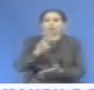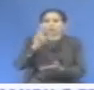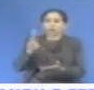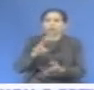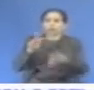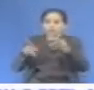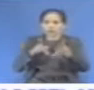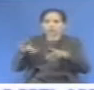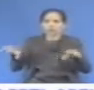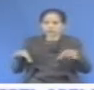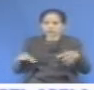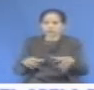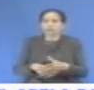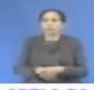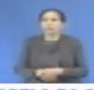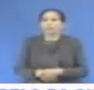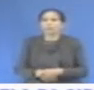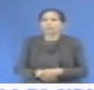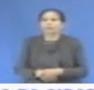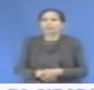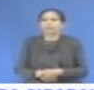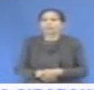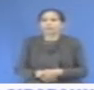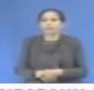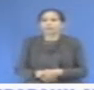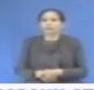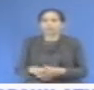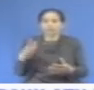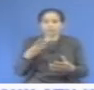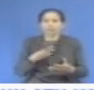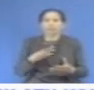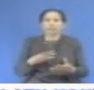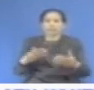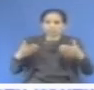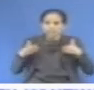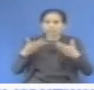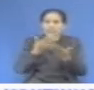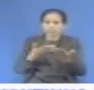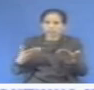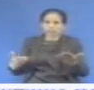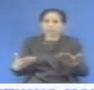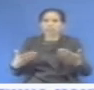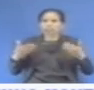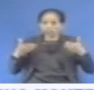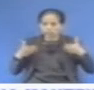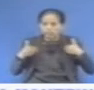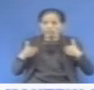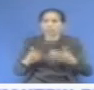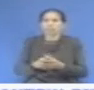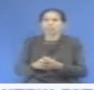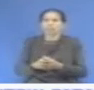recursos humanos. Agora, parte material, agora tem que criar condições, criar meios, meios